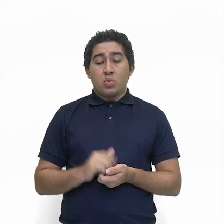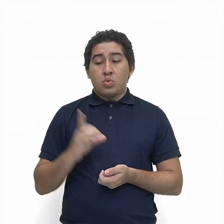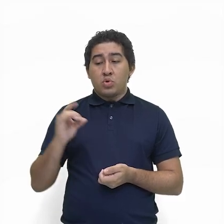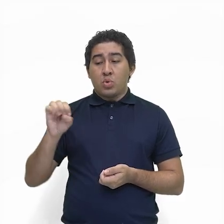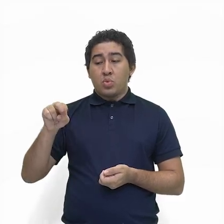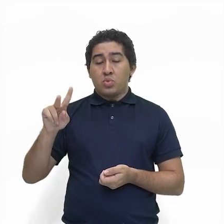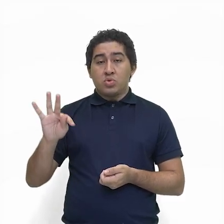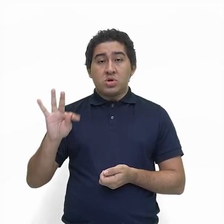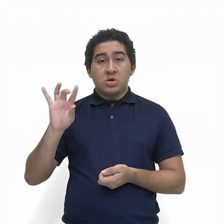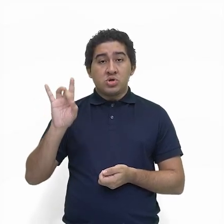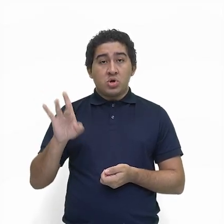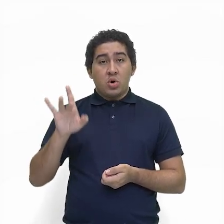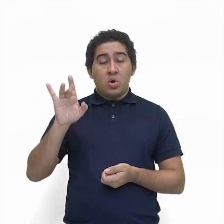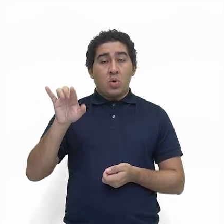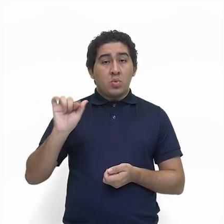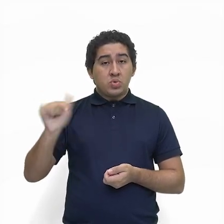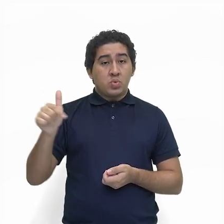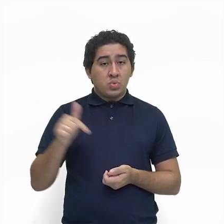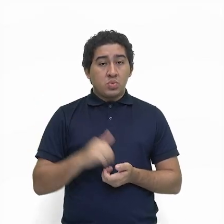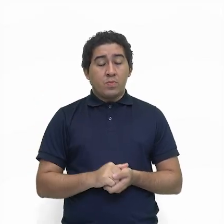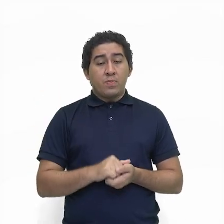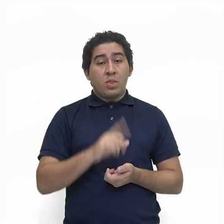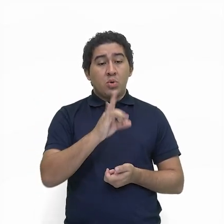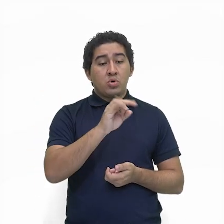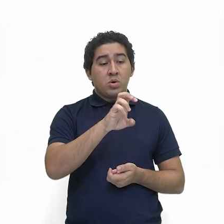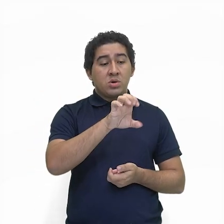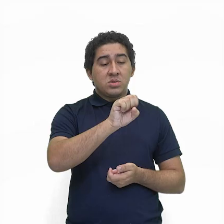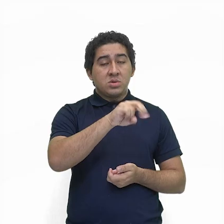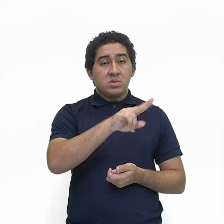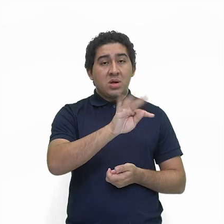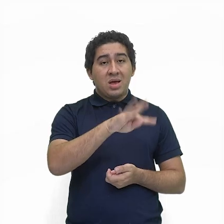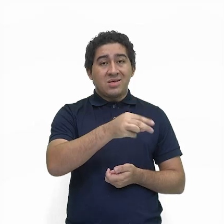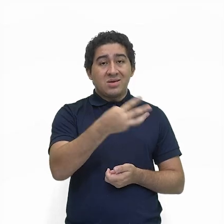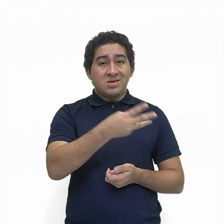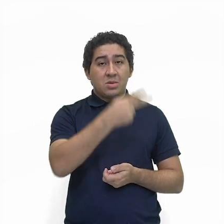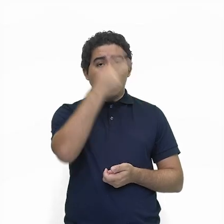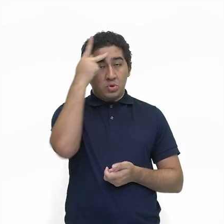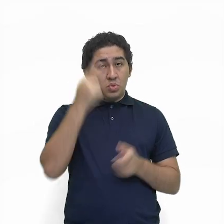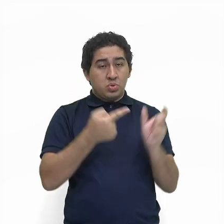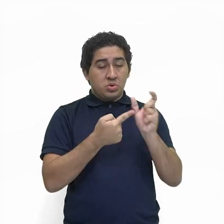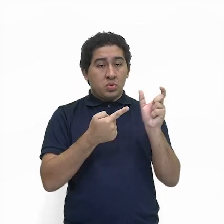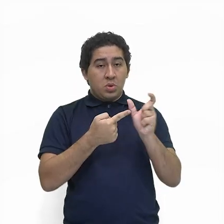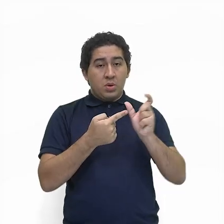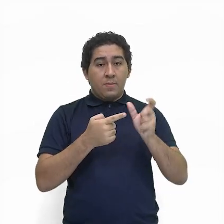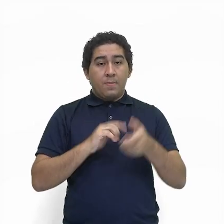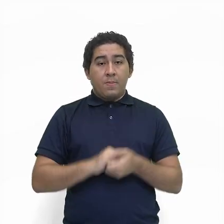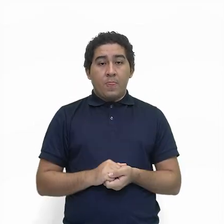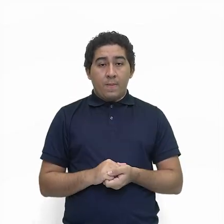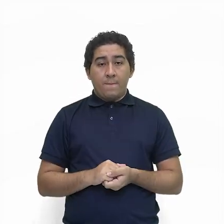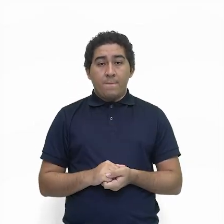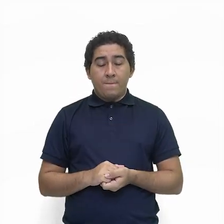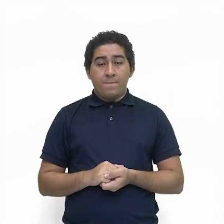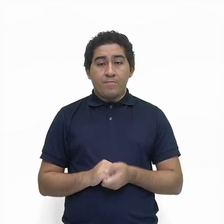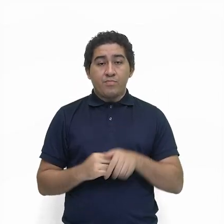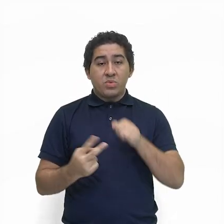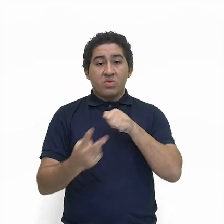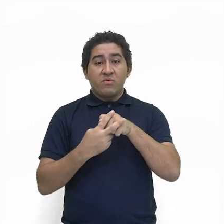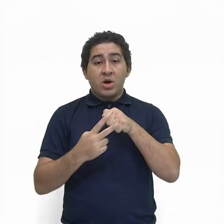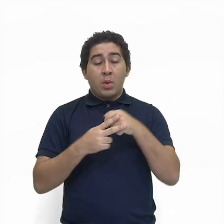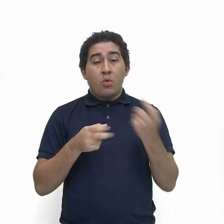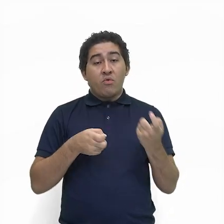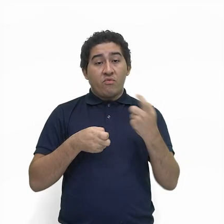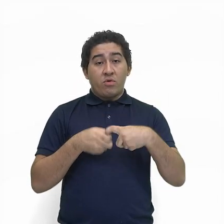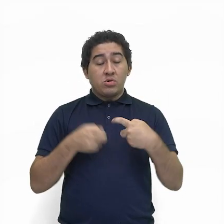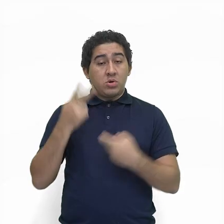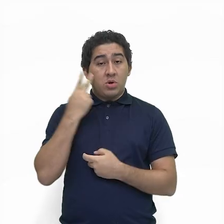E depois o verbo e o complemento. Mas lembra, quando eu uso o doesn't, o verbo ele volta para o